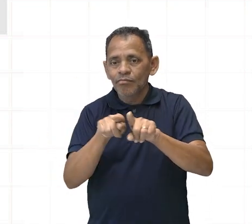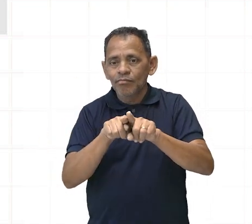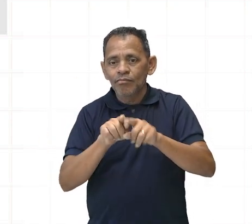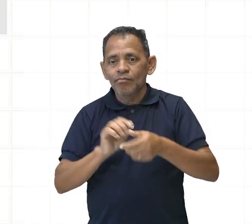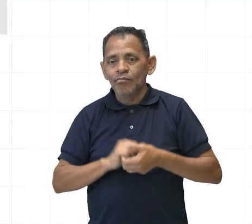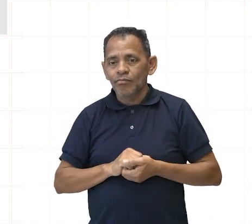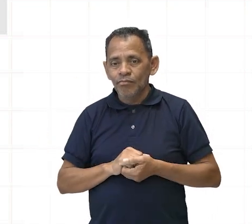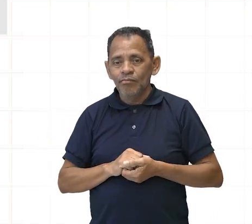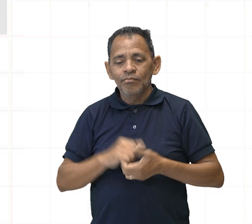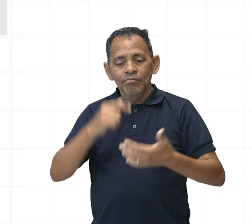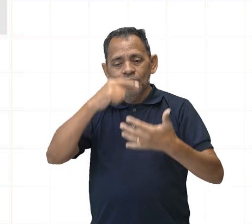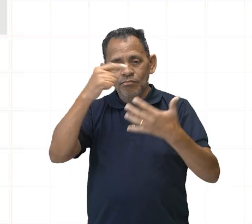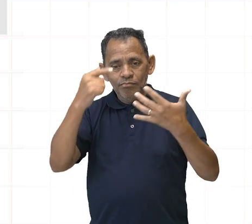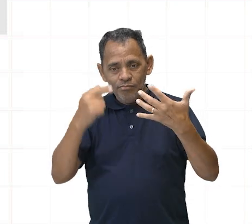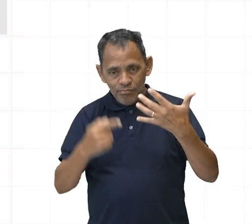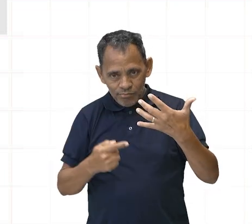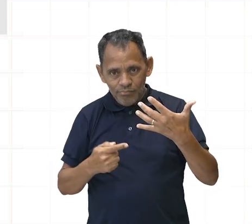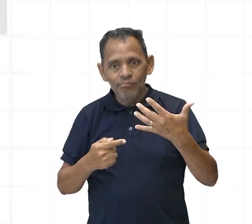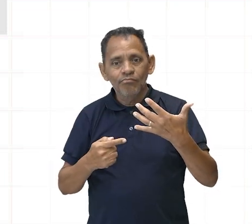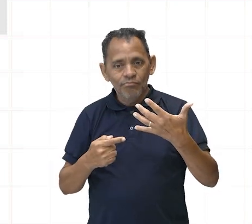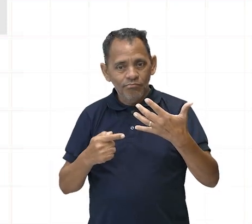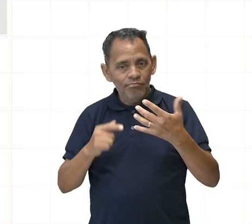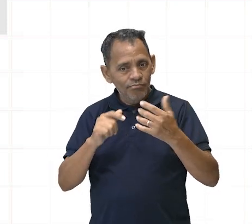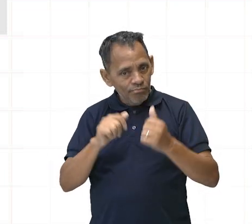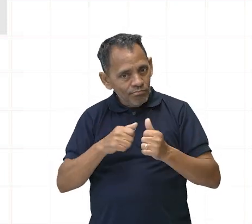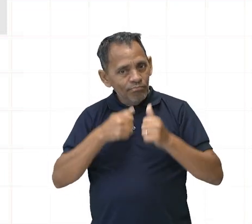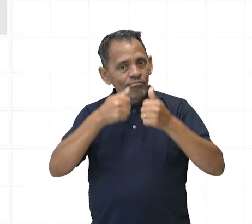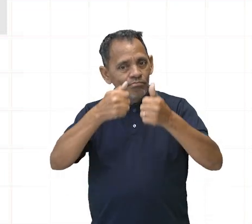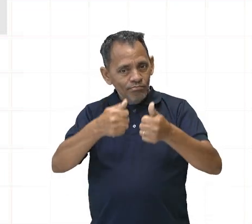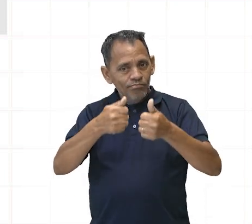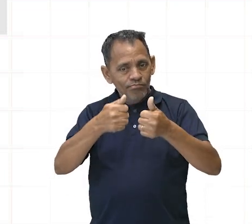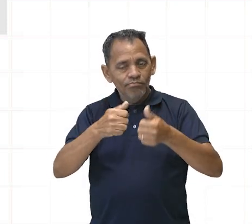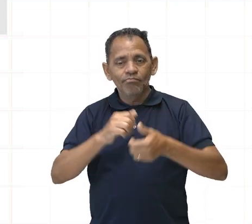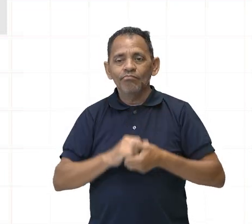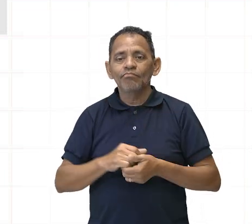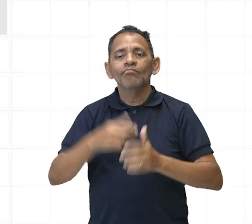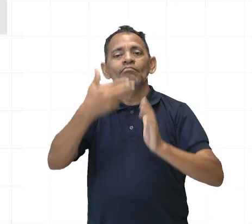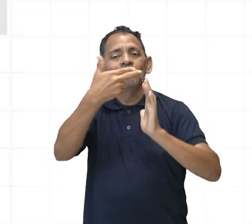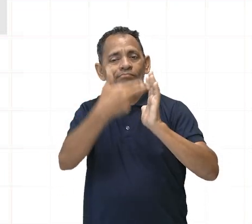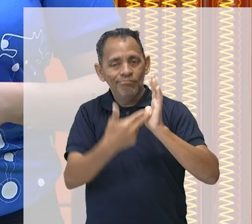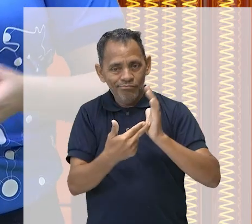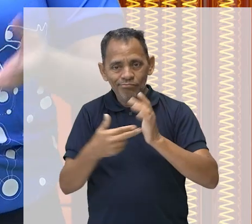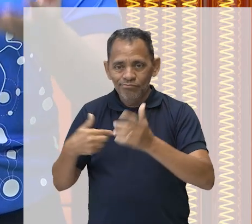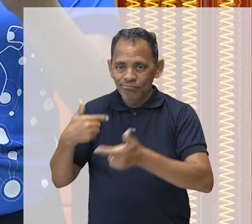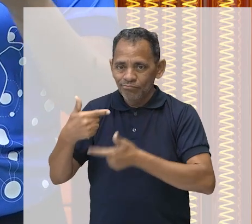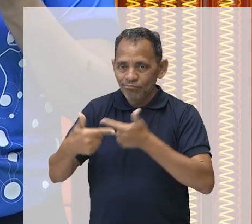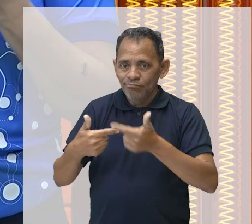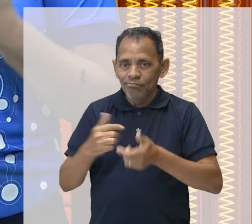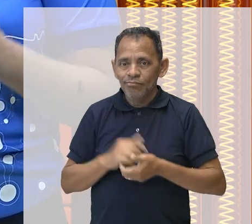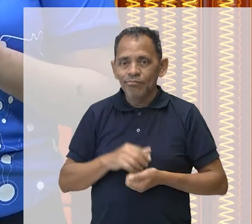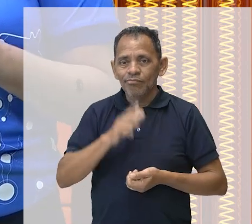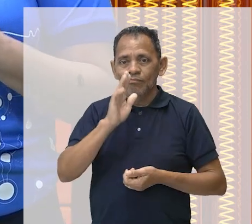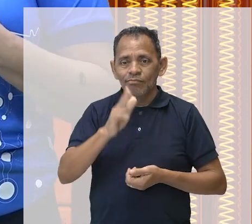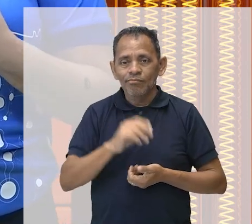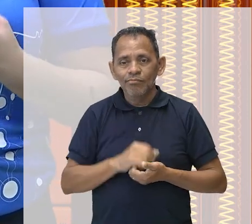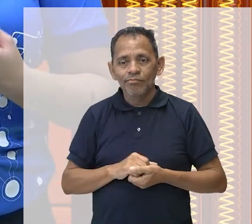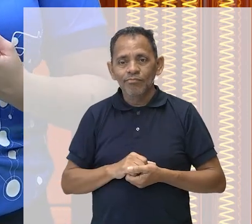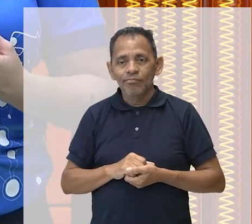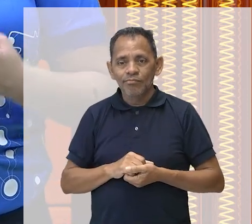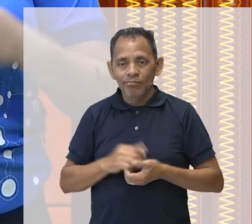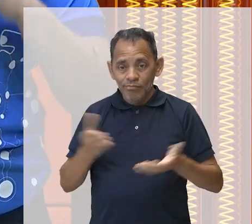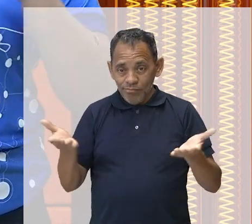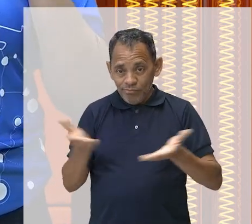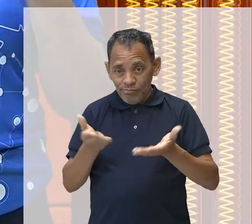teve pontos positivos, né, essa regulamentação do trabalho, tá certo? Já mais recente, no